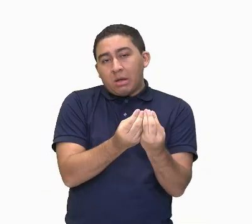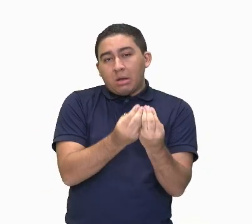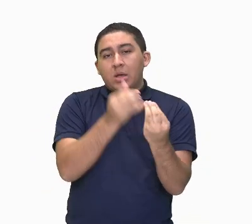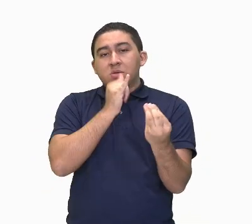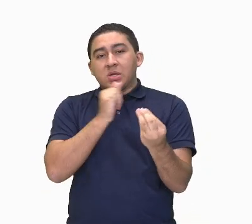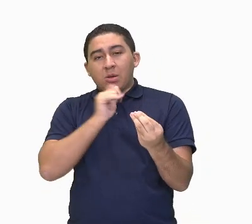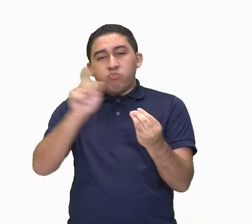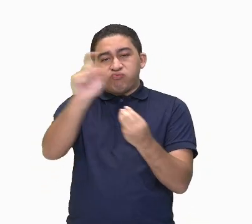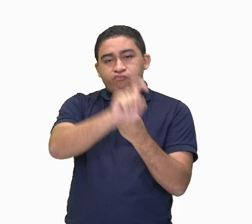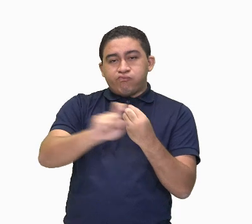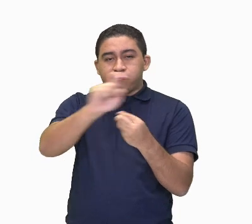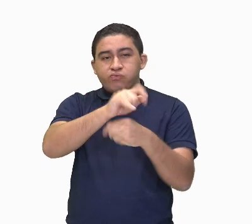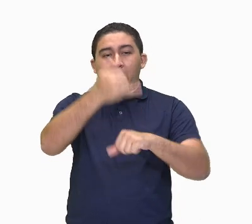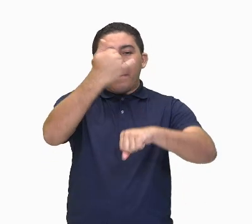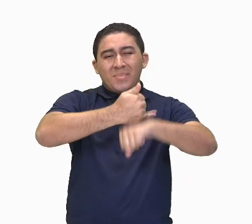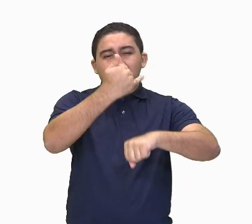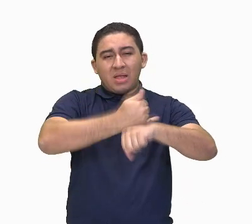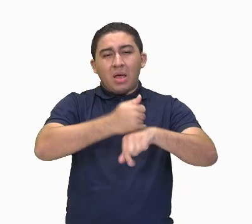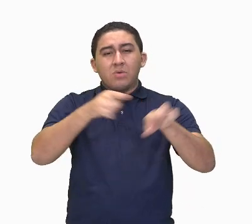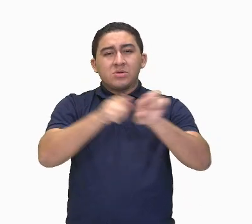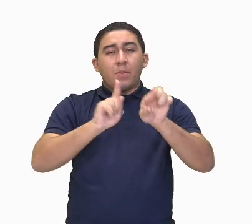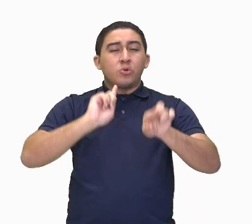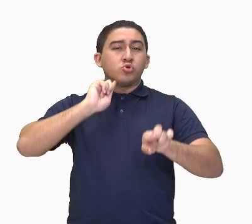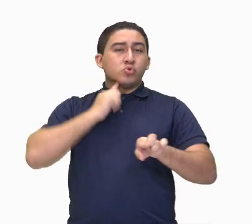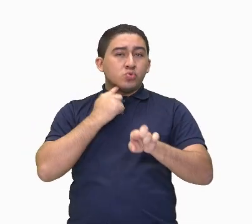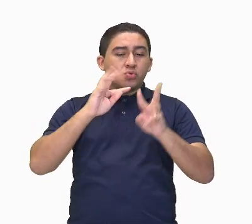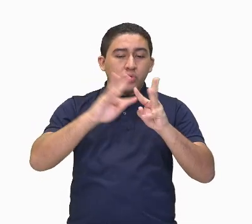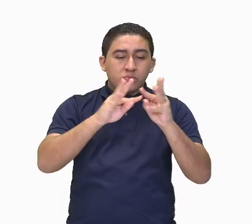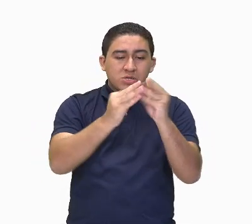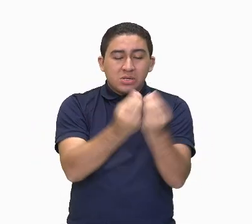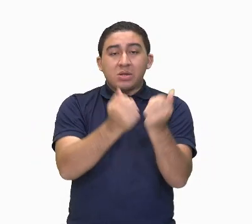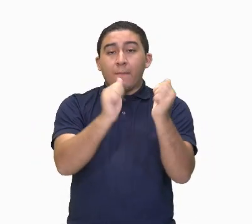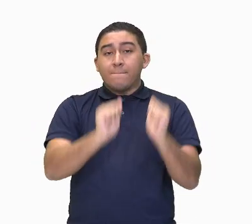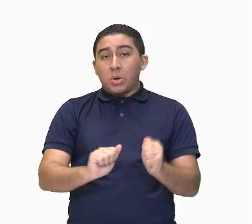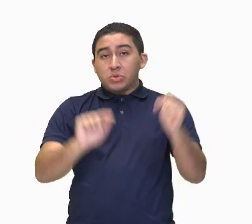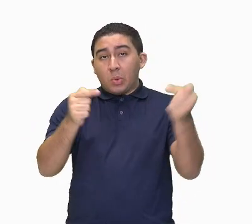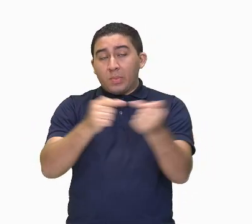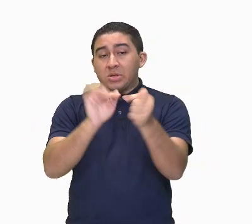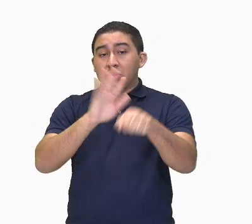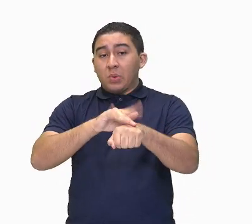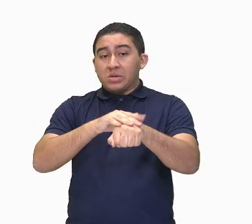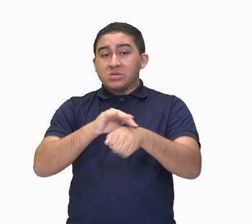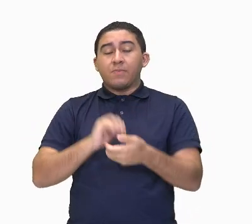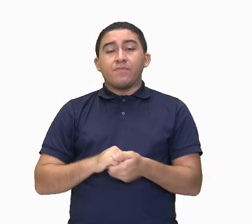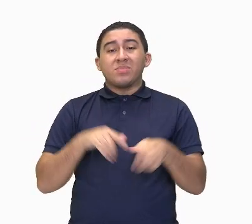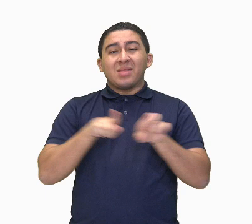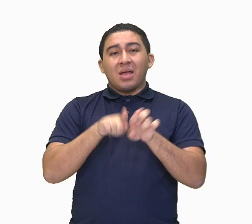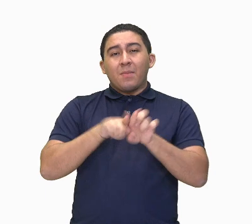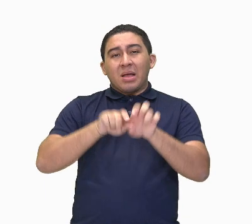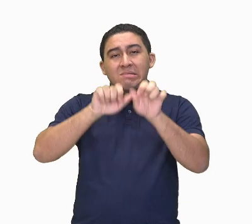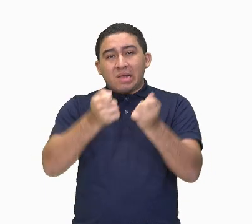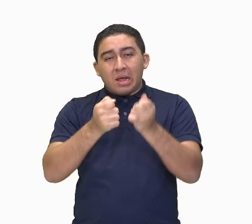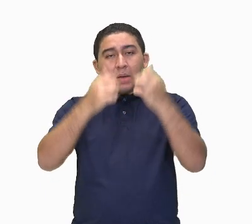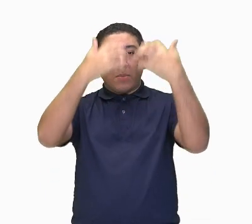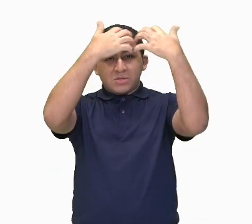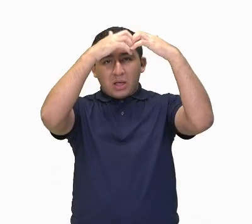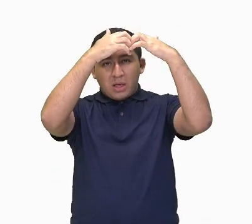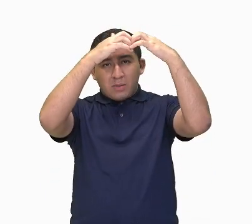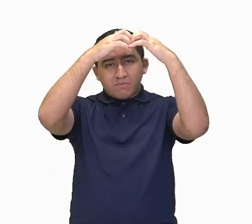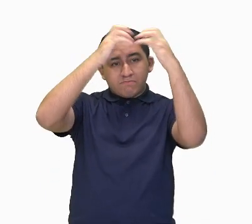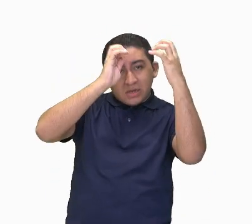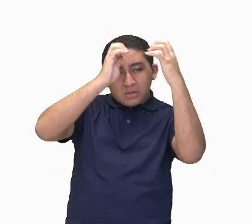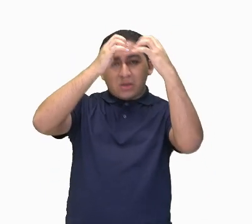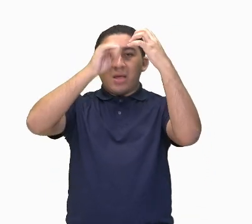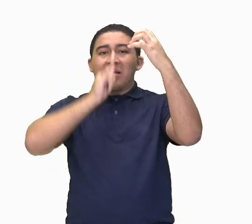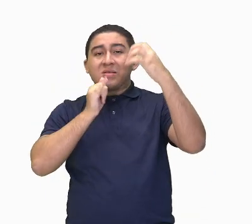pesados e poluentes podem estar ligados à doença. Traumas cranianos, lesões repetidas na cabeça, como em